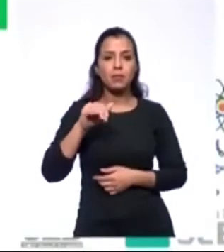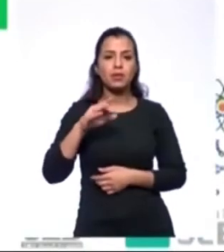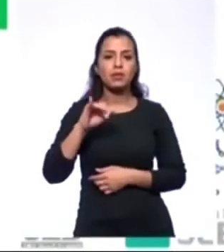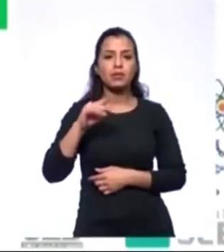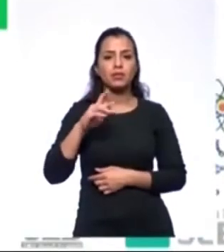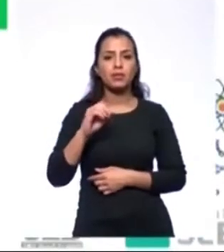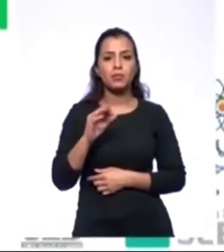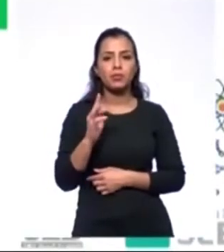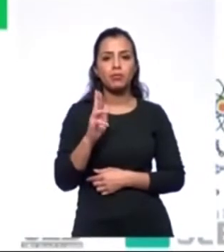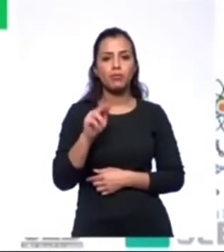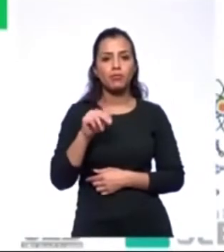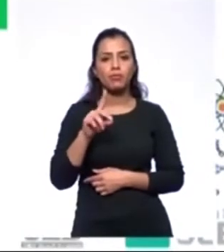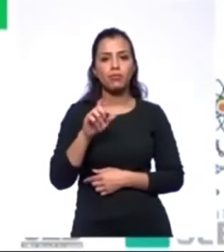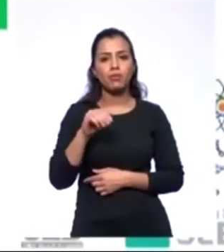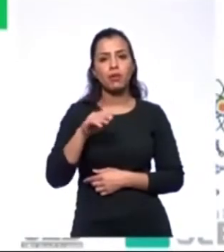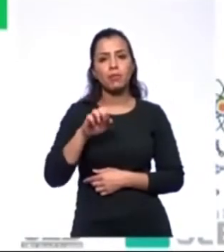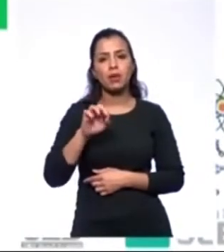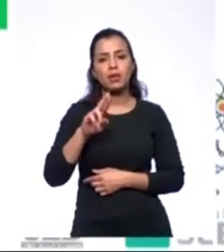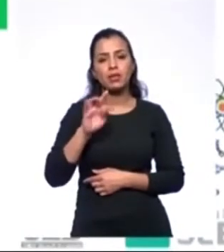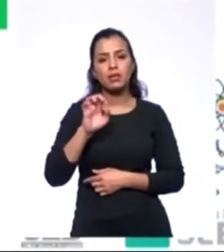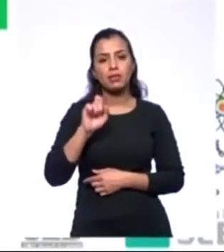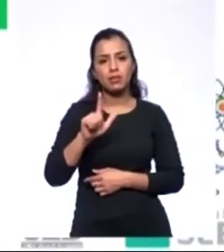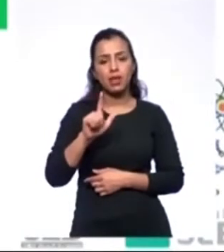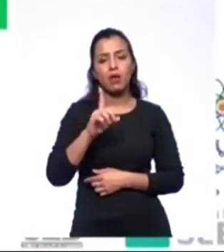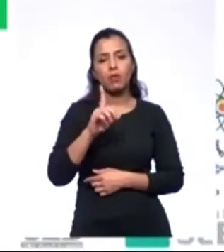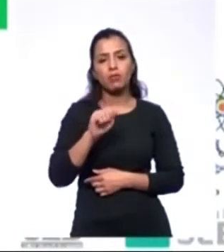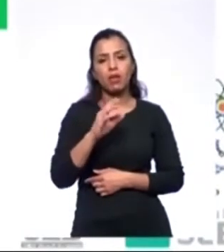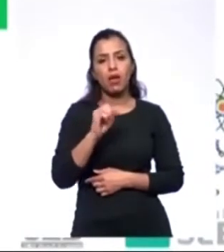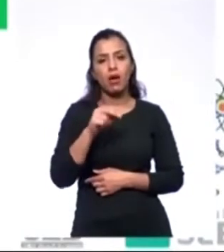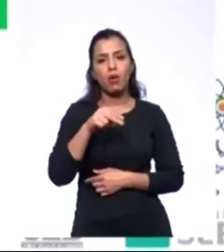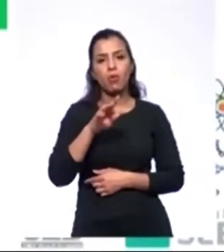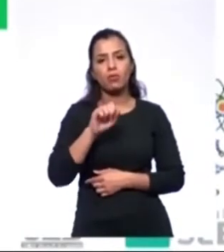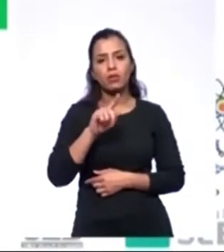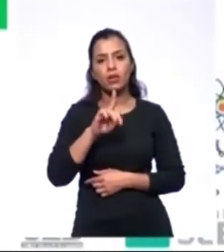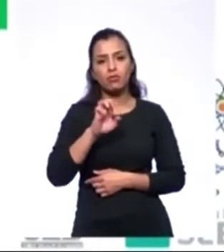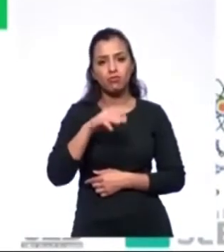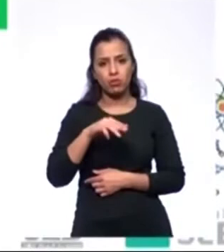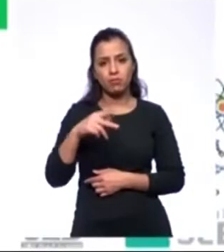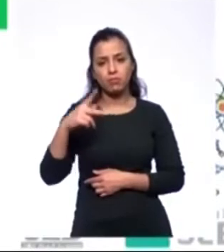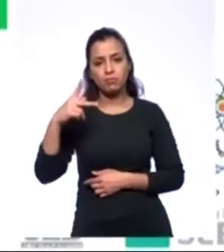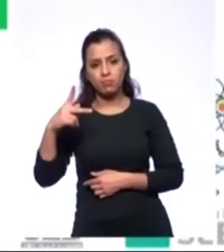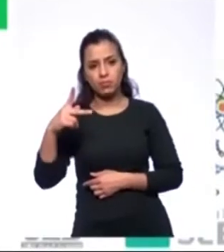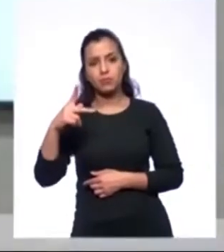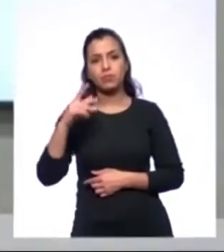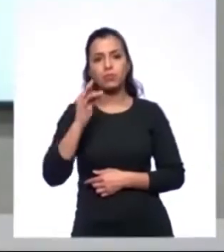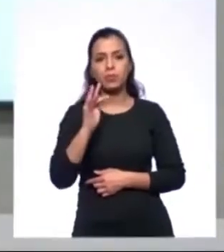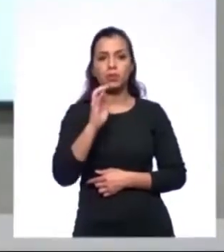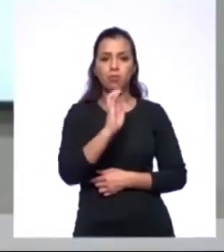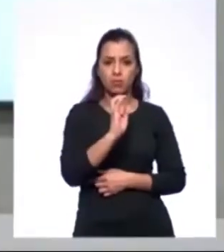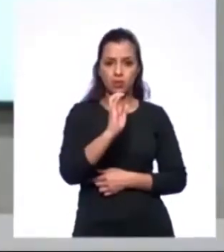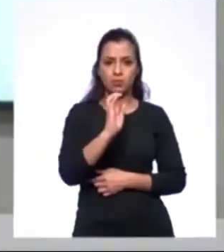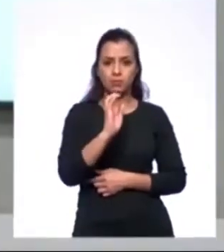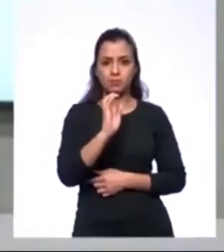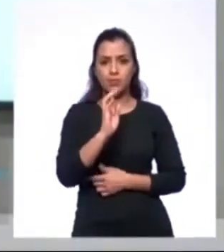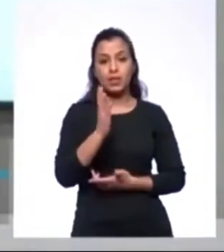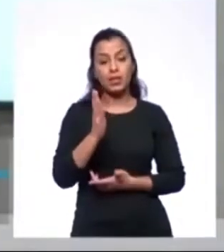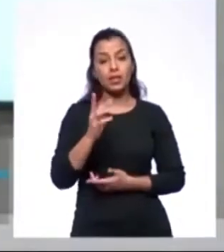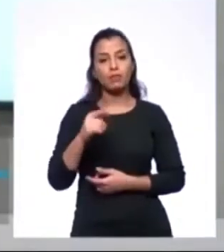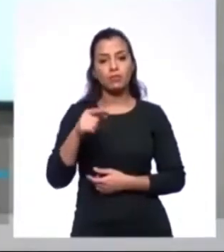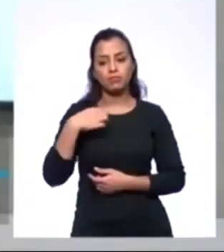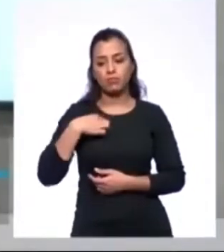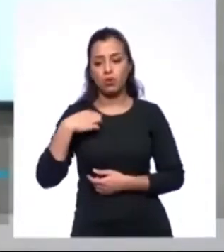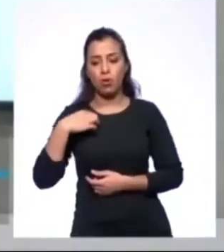a quantidade de possibilidade de roupa com as quantidades e possibilidades e coleira E olha que em